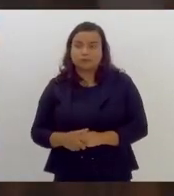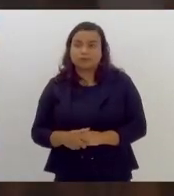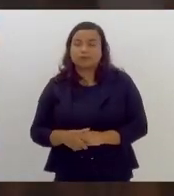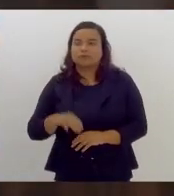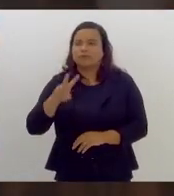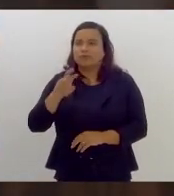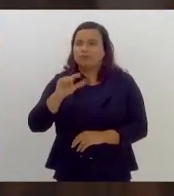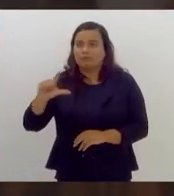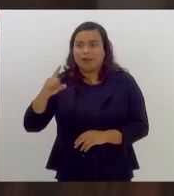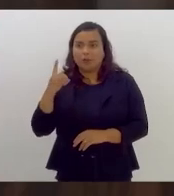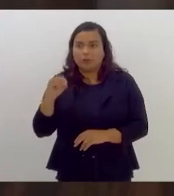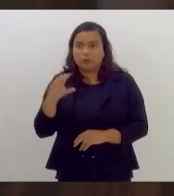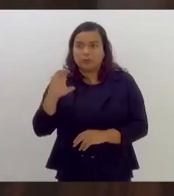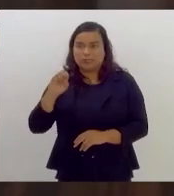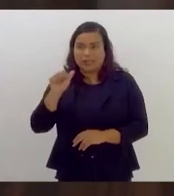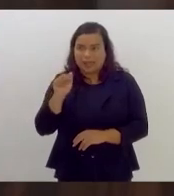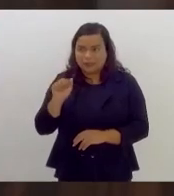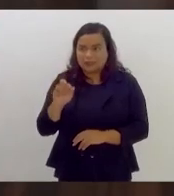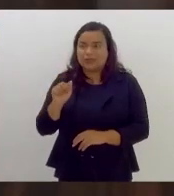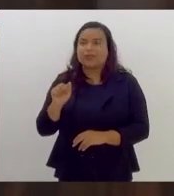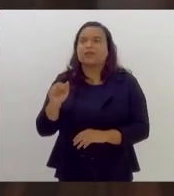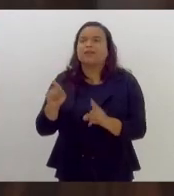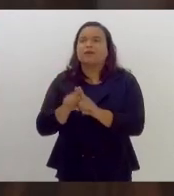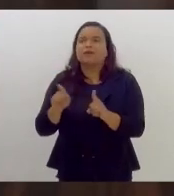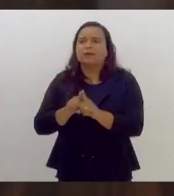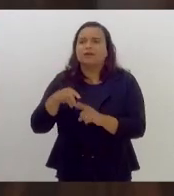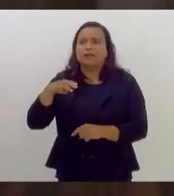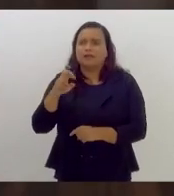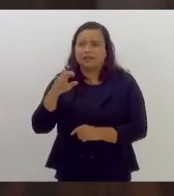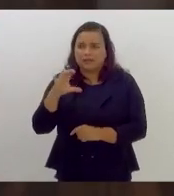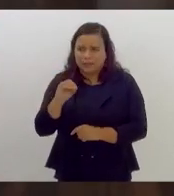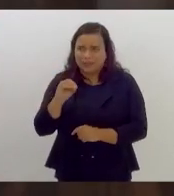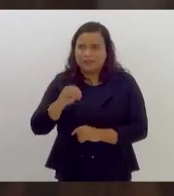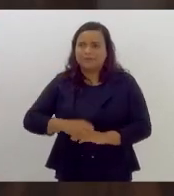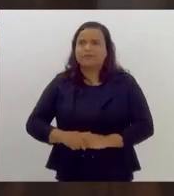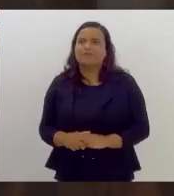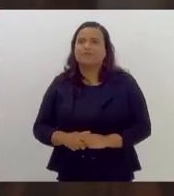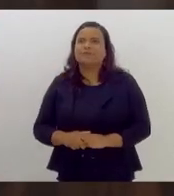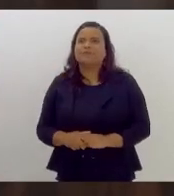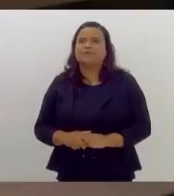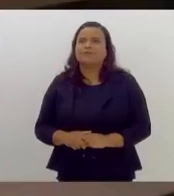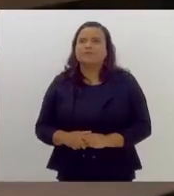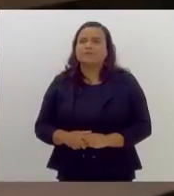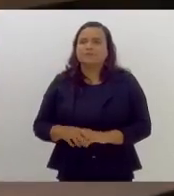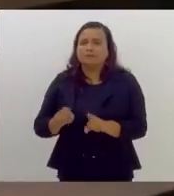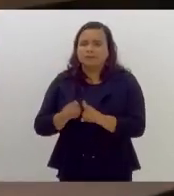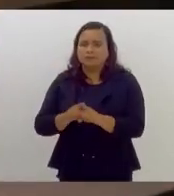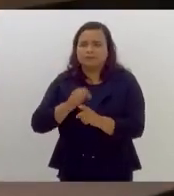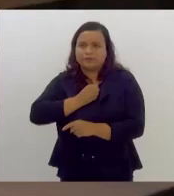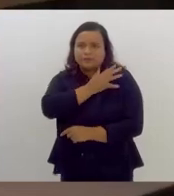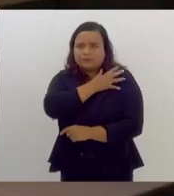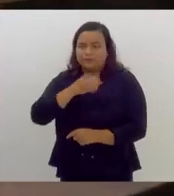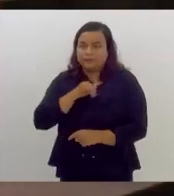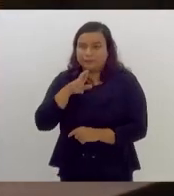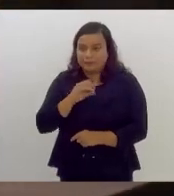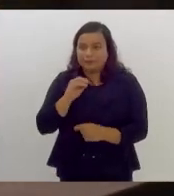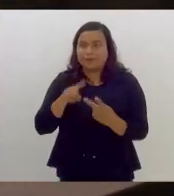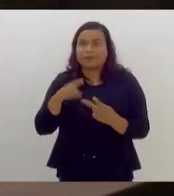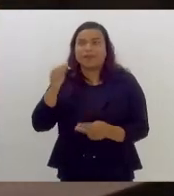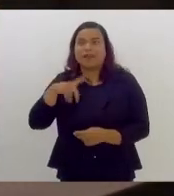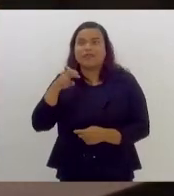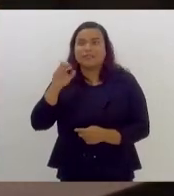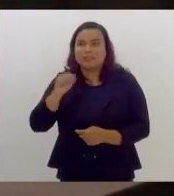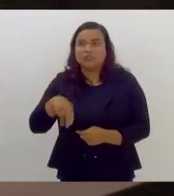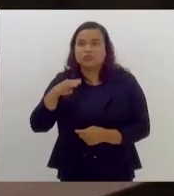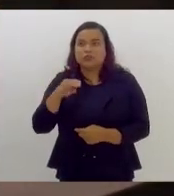Valdo Ceasa, deputado Márcio Alberto, deputado Coronel Jairo, deputado Anderson Moraes.